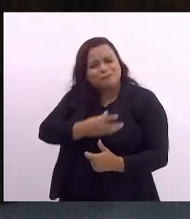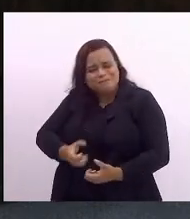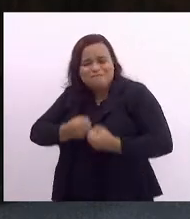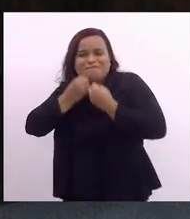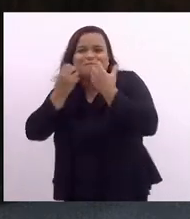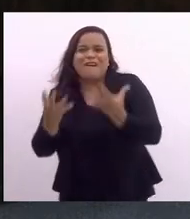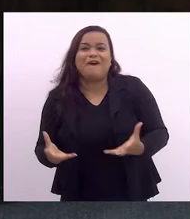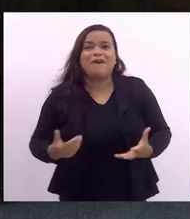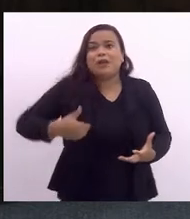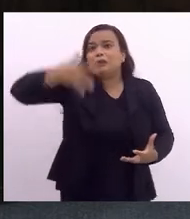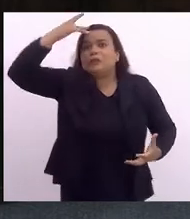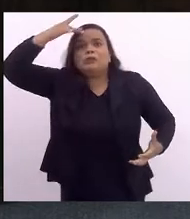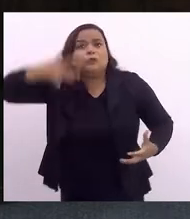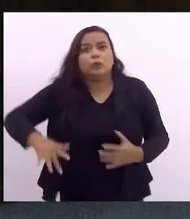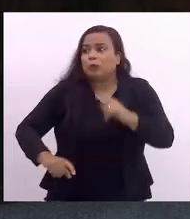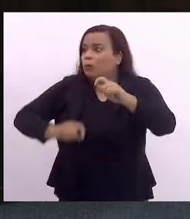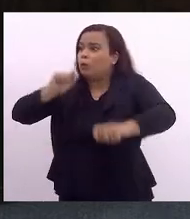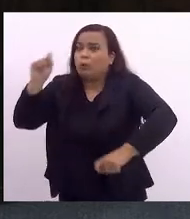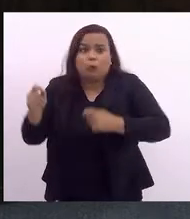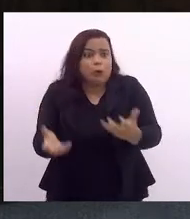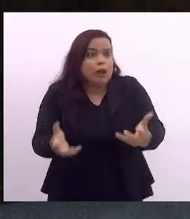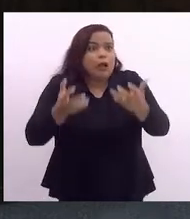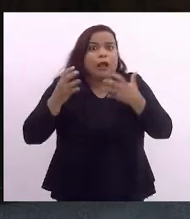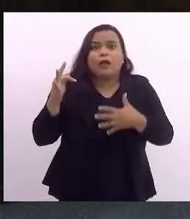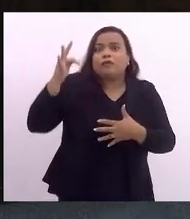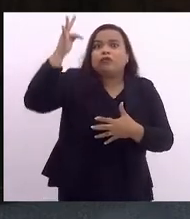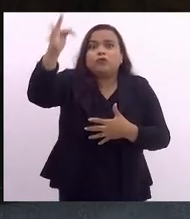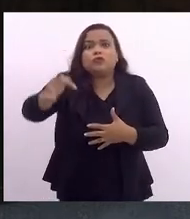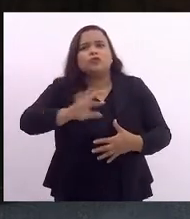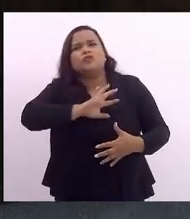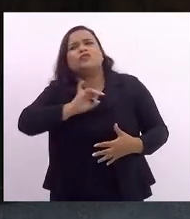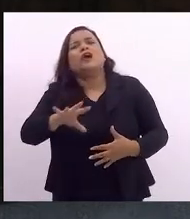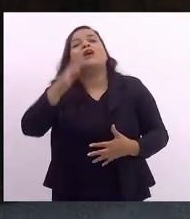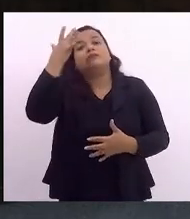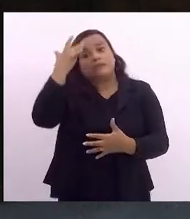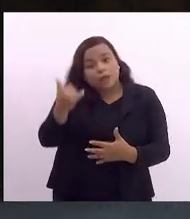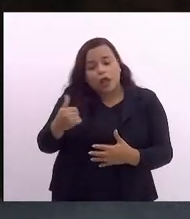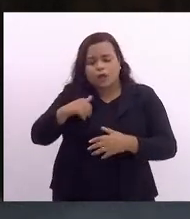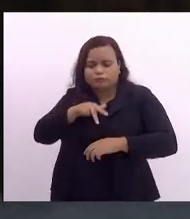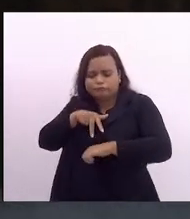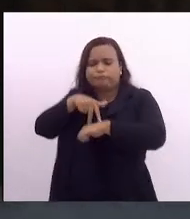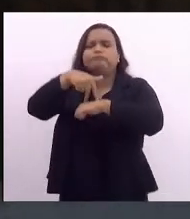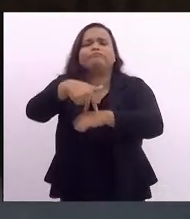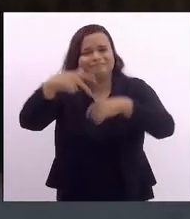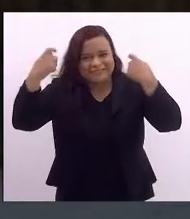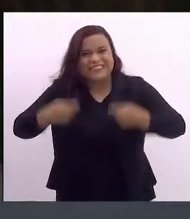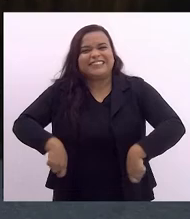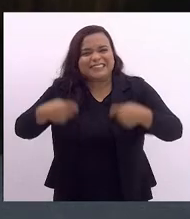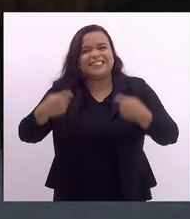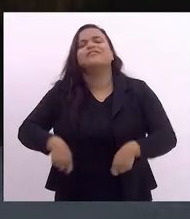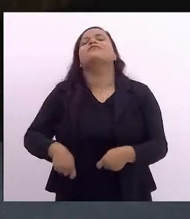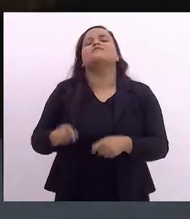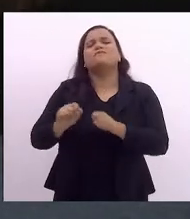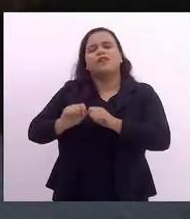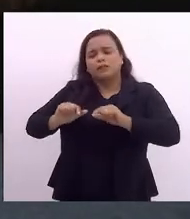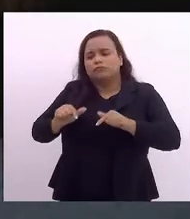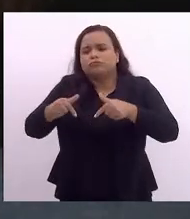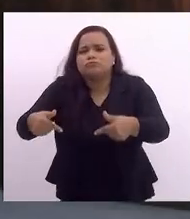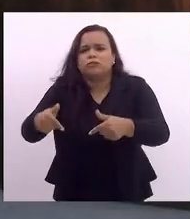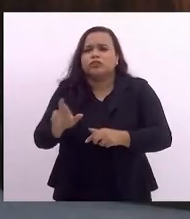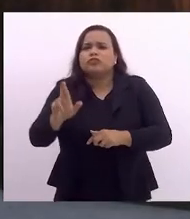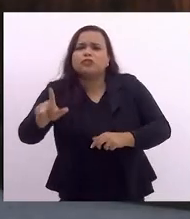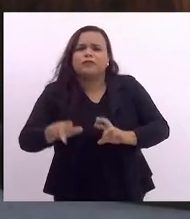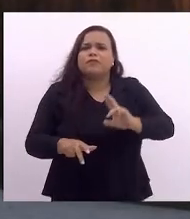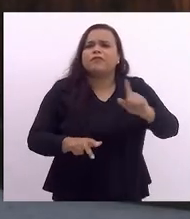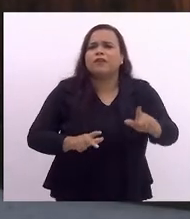nunca sabia o que eu queria ser, apenas que um dia meu espaço eu tinha que ocupar, fazer alguma diferença antes